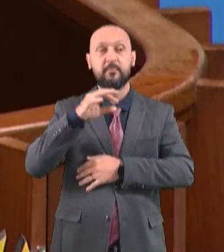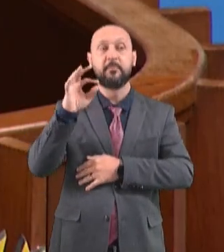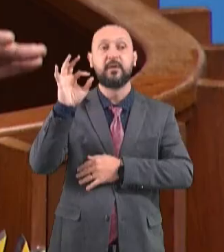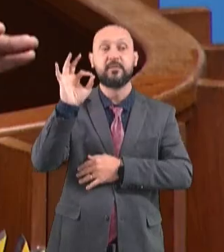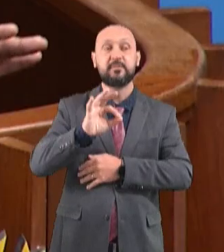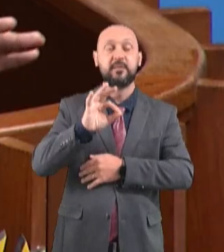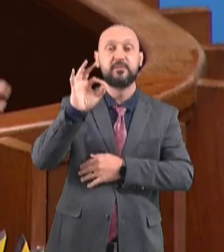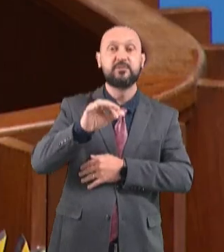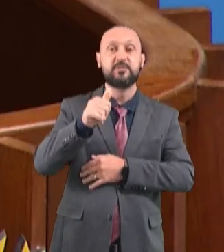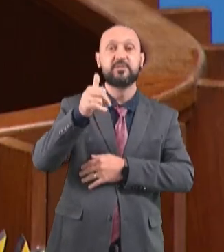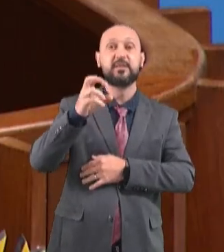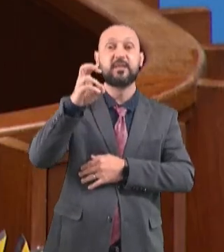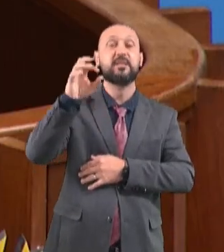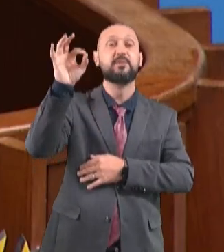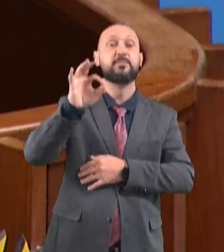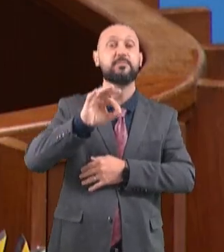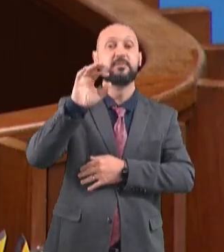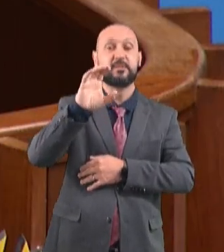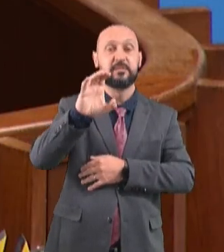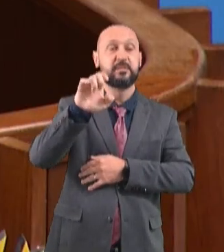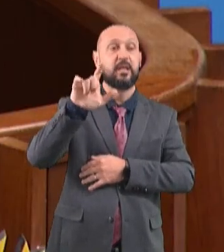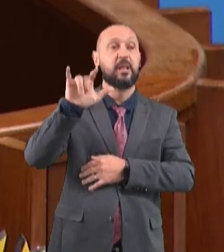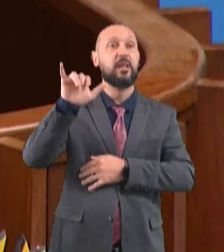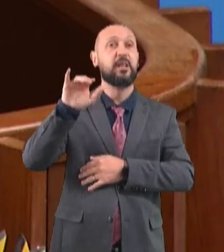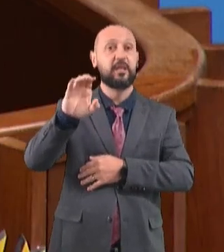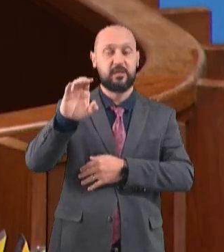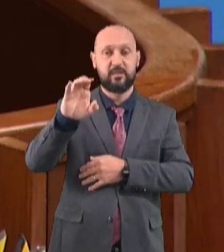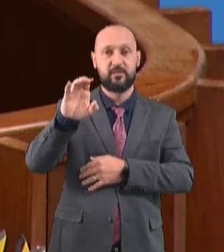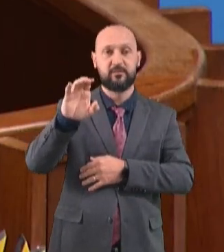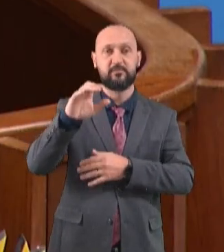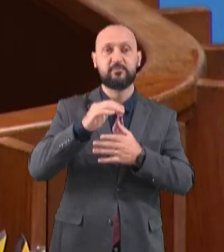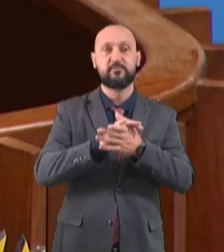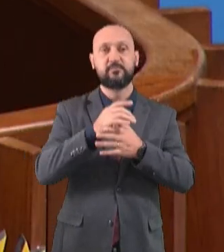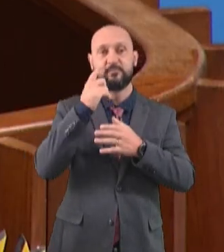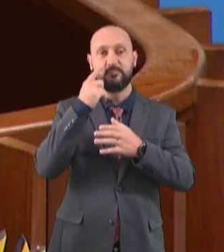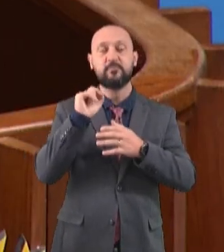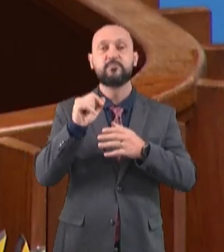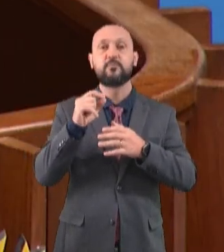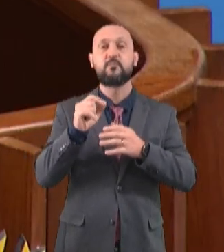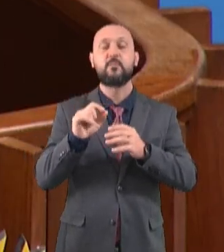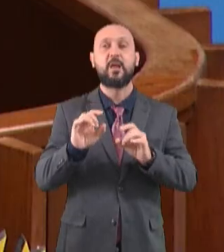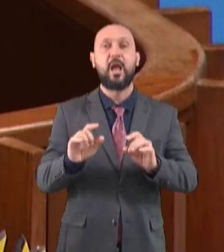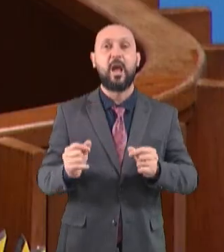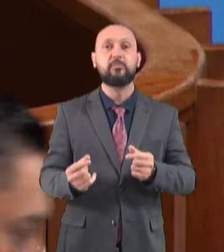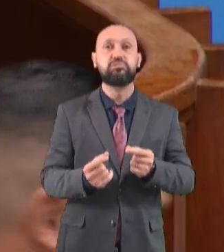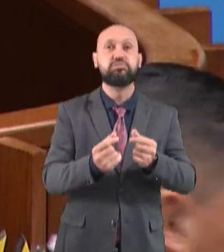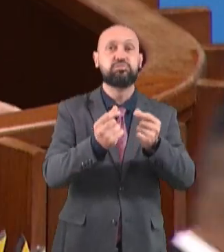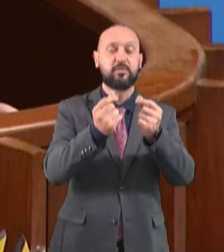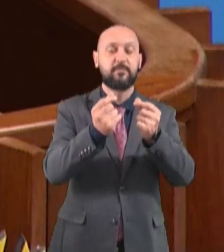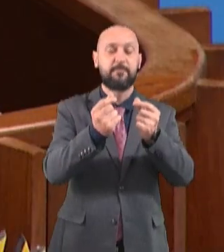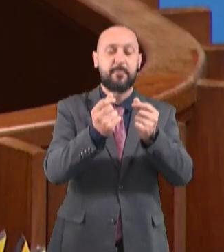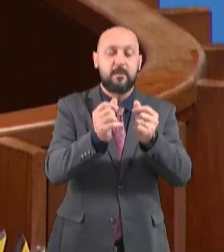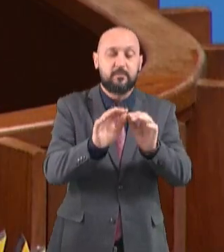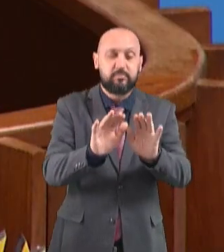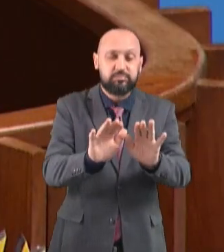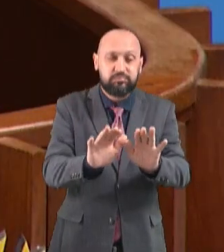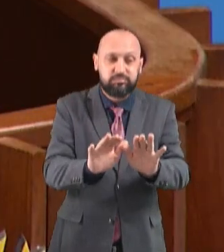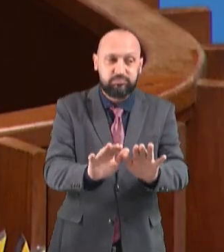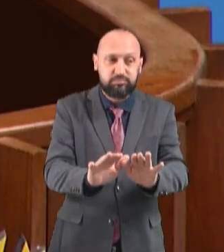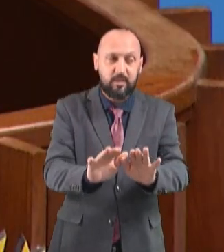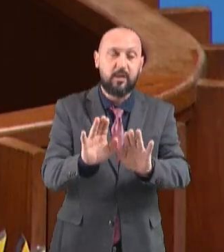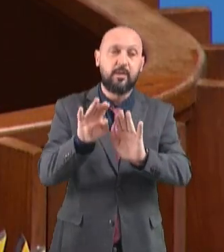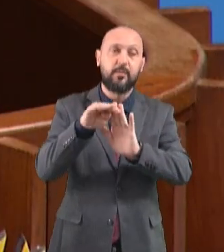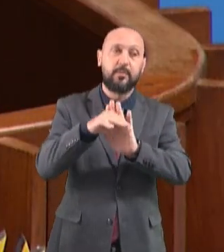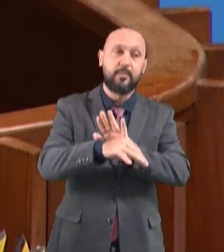de juros de 15% de Selic. Nós estamos vendo uma desaceleração da economia brasileira sem precedentes